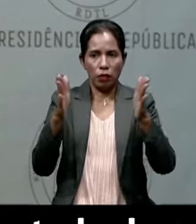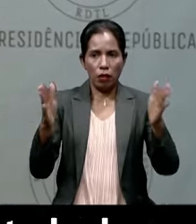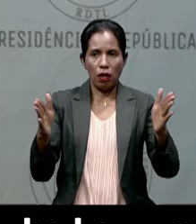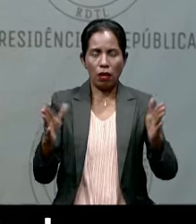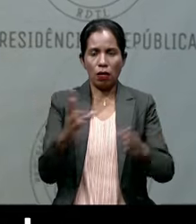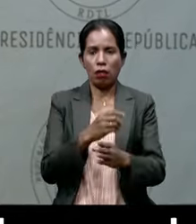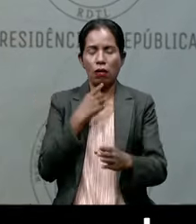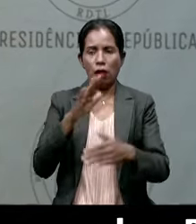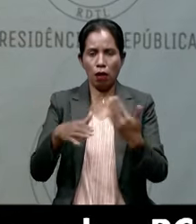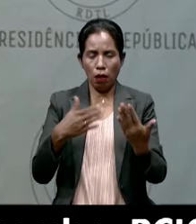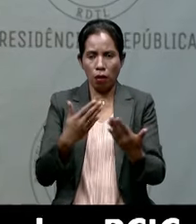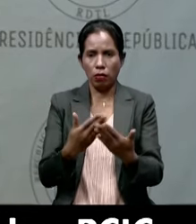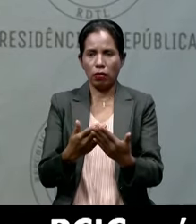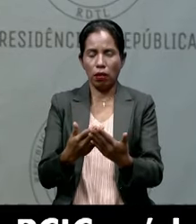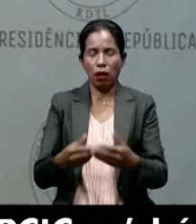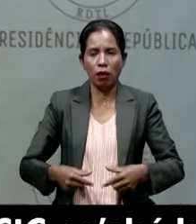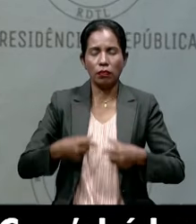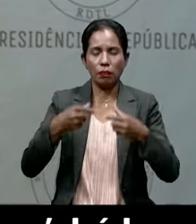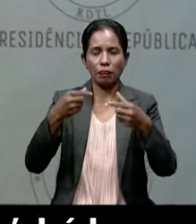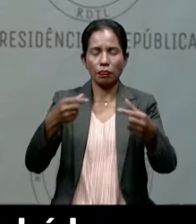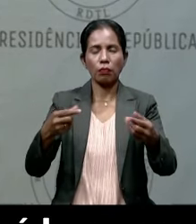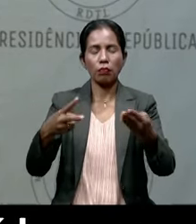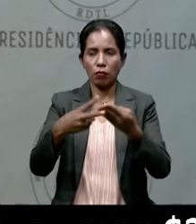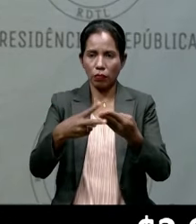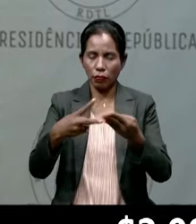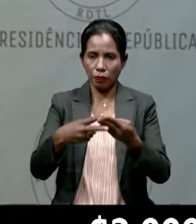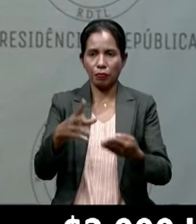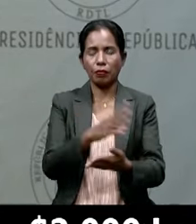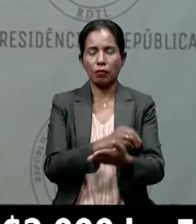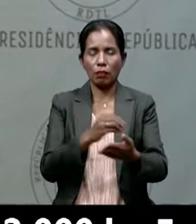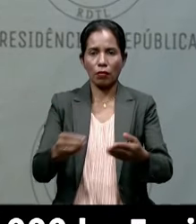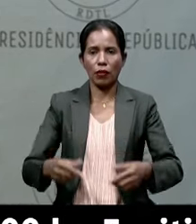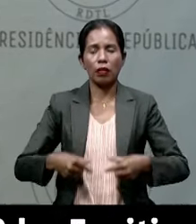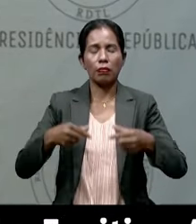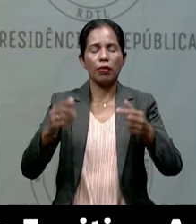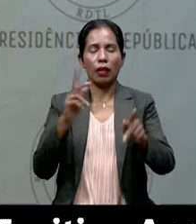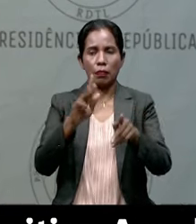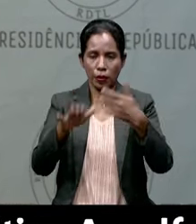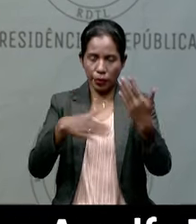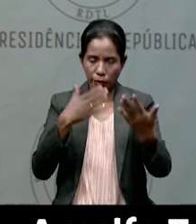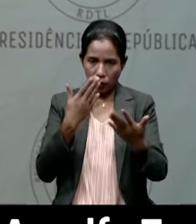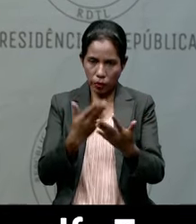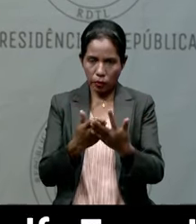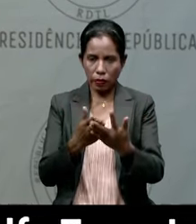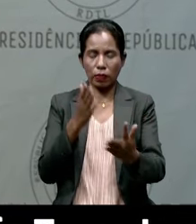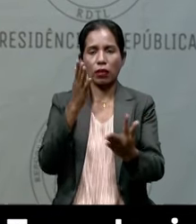grande atraso na atribuição de vistos, de muitas pessoas que estavam a chegar a Portugal